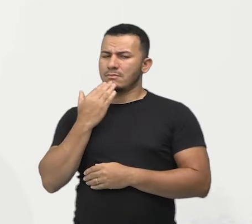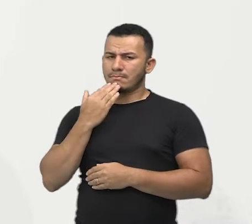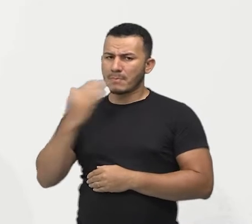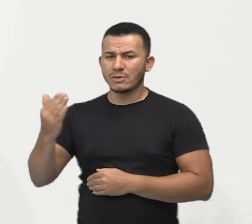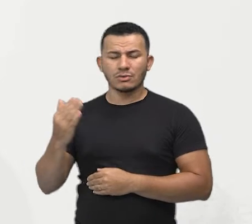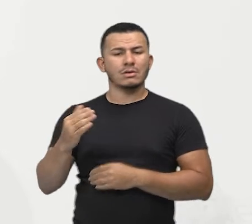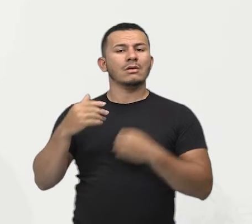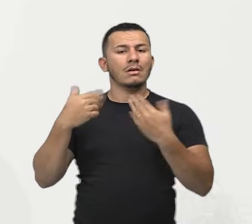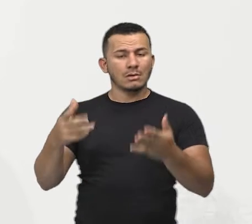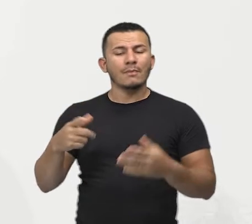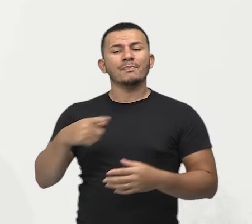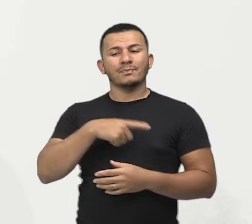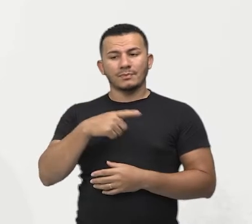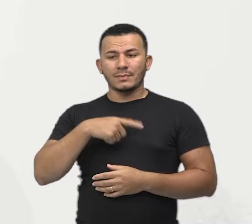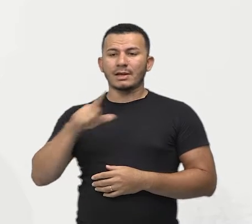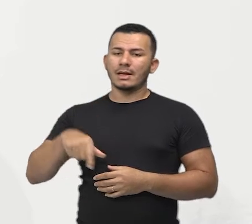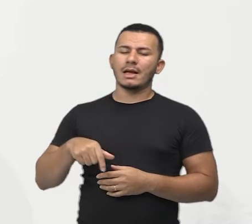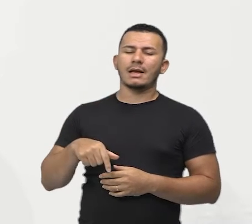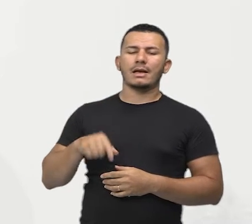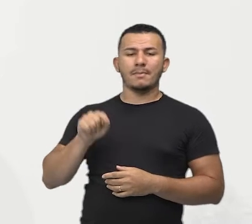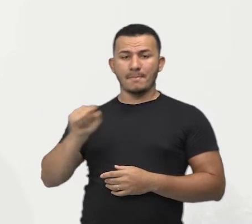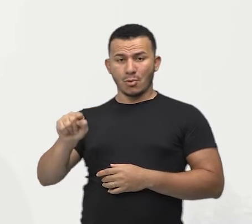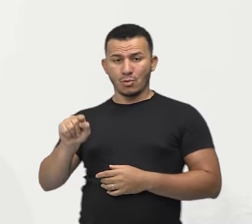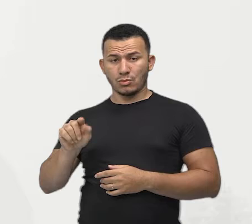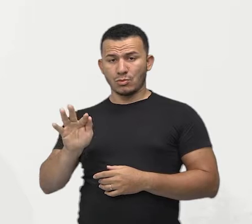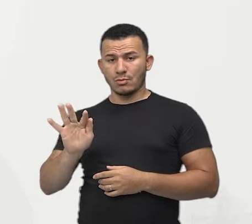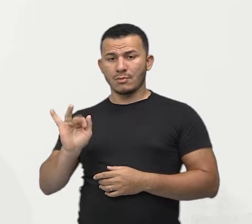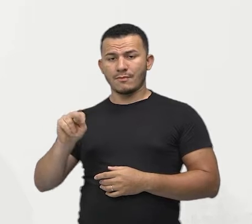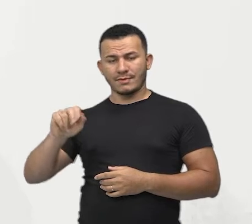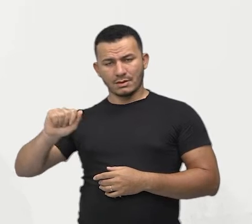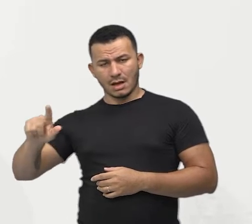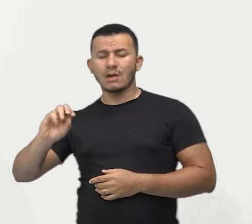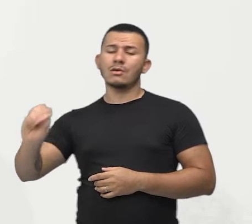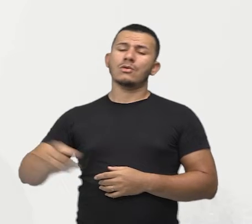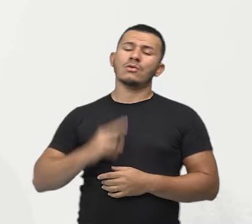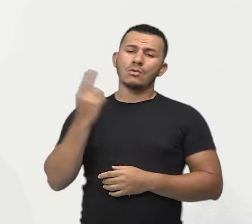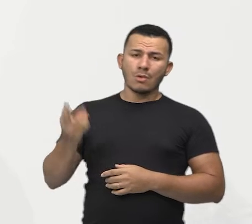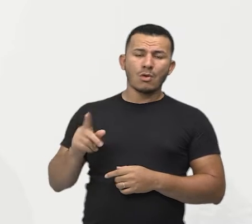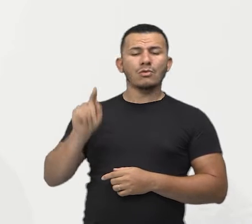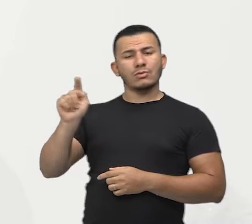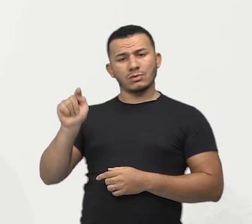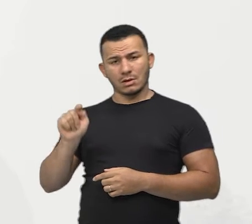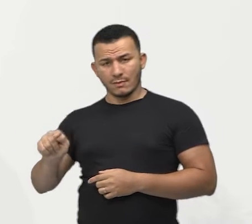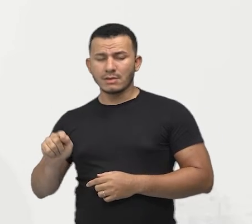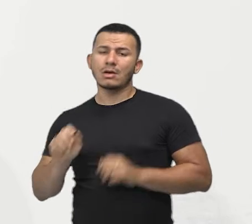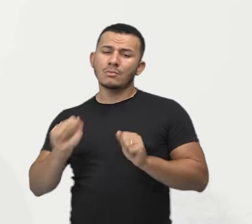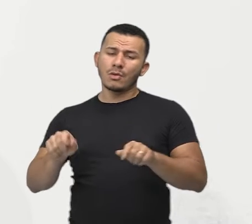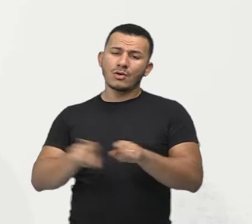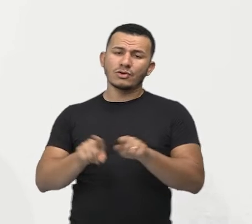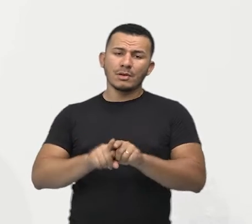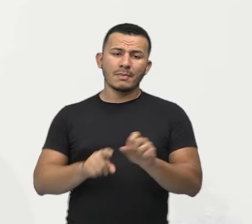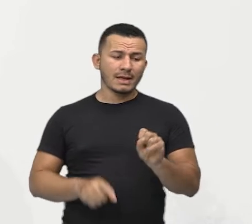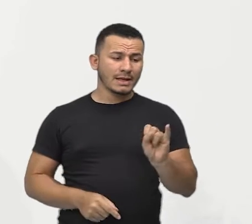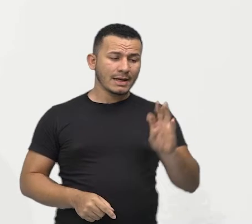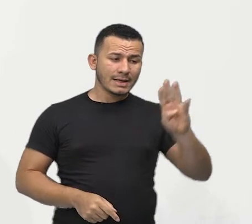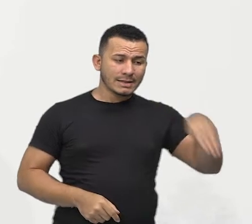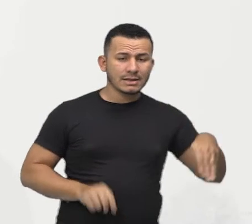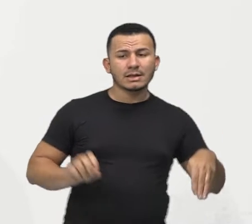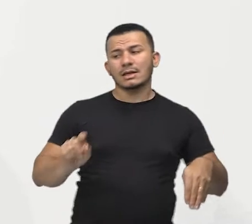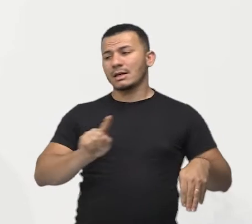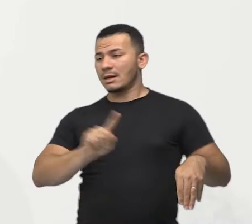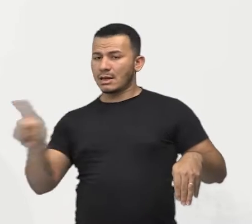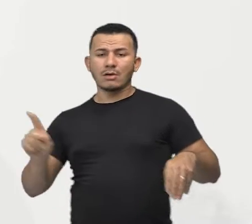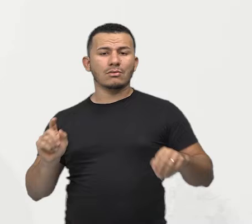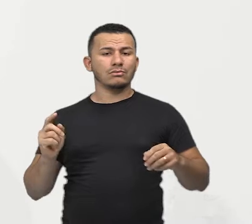levam ponto final ou ponto de exclamação. E também podem ser afirmativas ou negativas, certo?